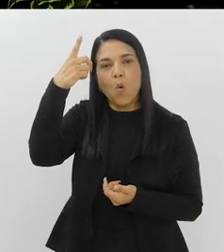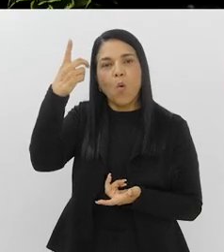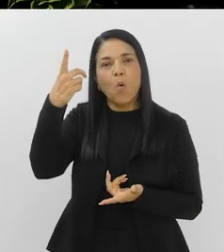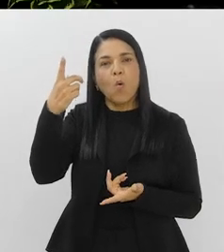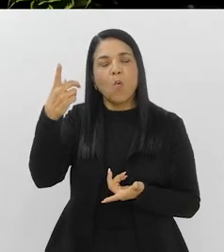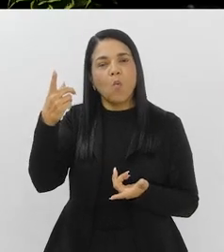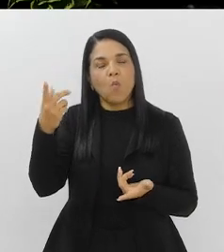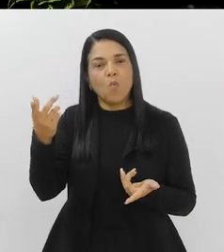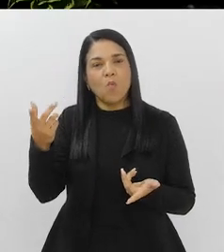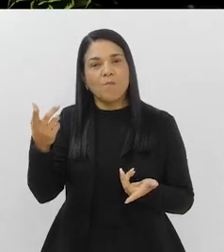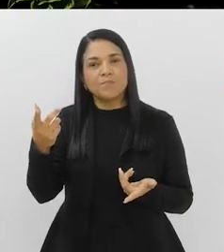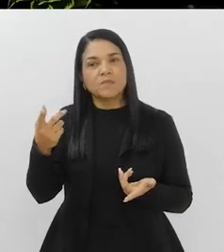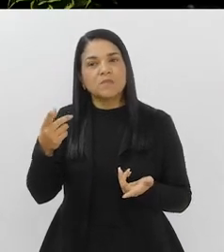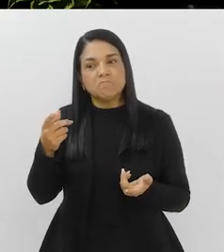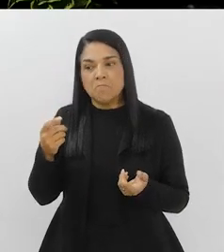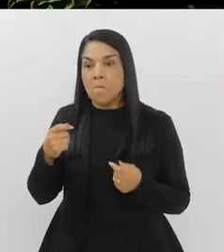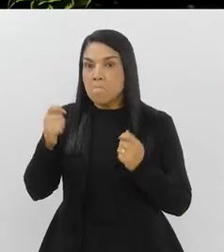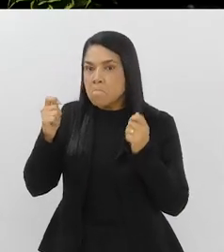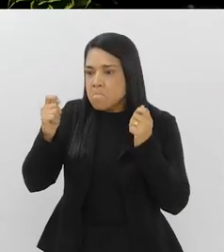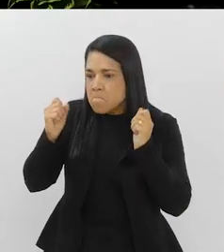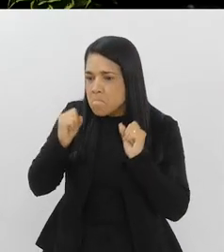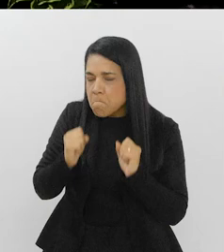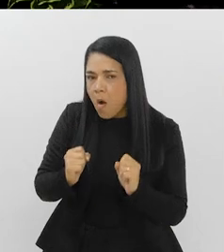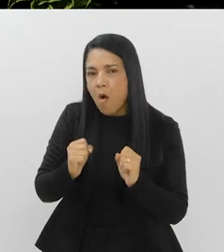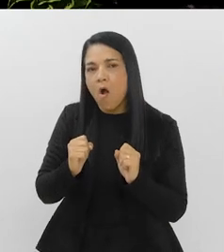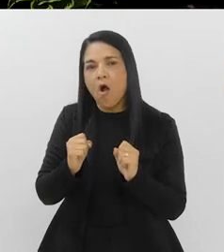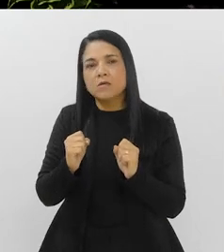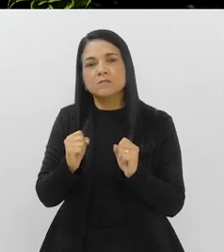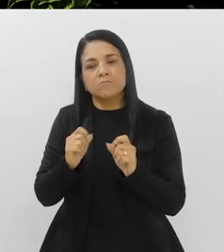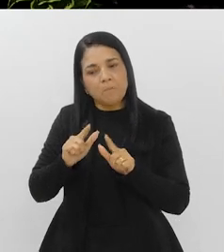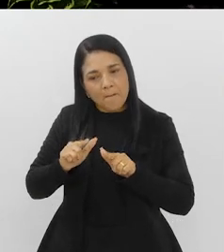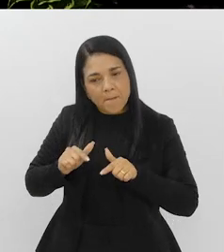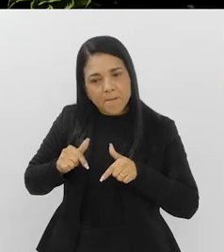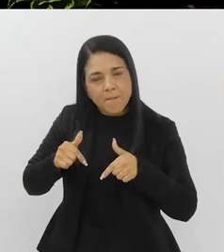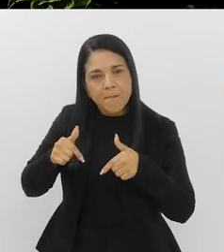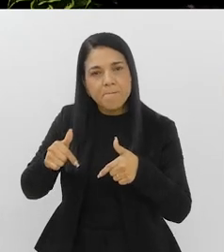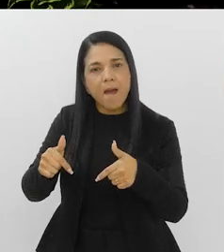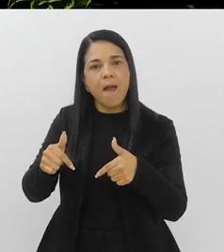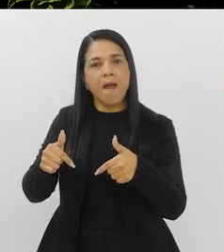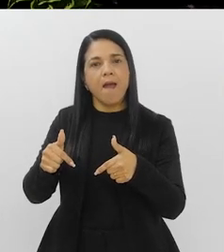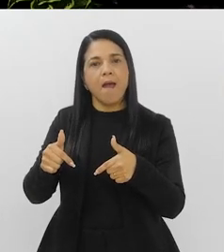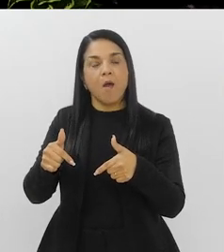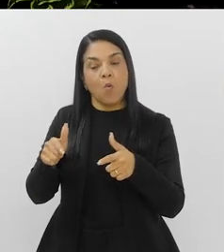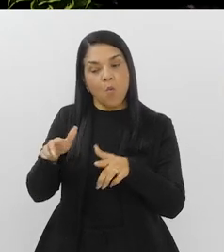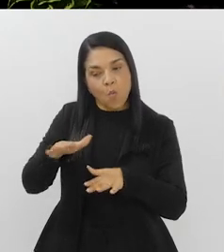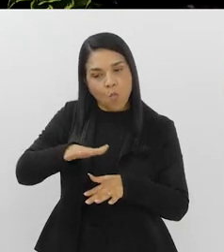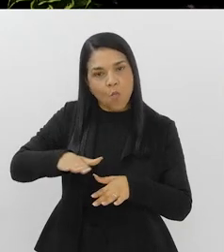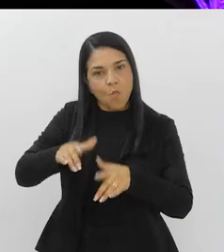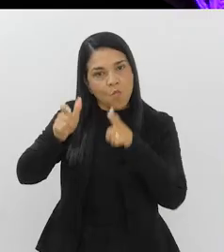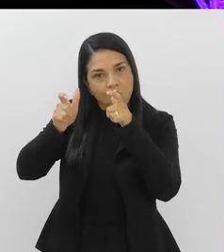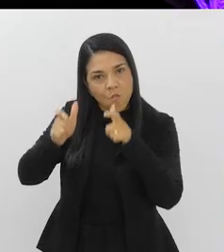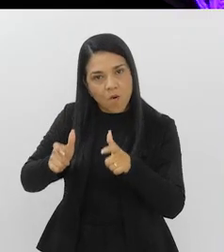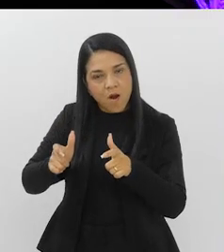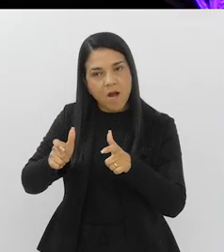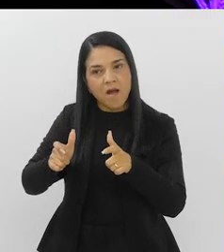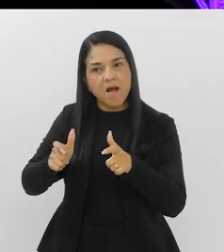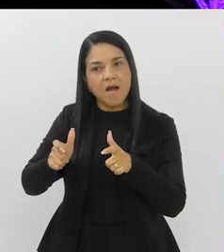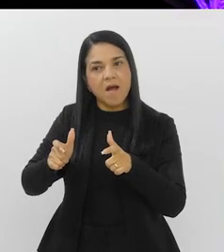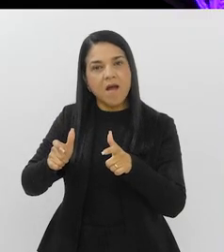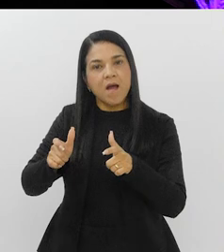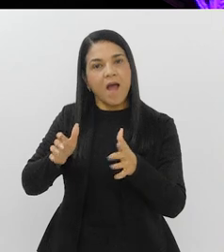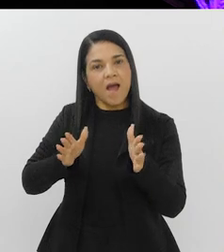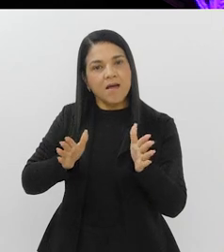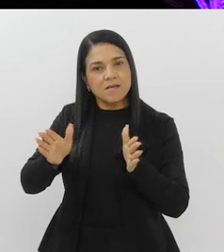qualidades exatamente e basta que a gente possa aplicar tudo isso basta que a gente tenha um ambiente